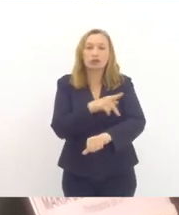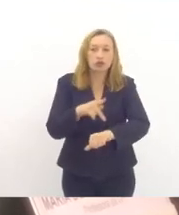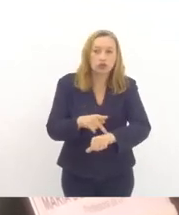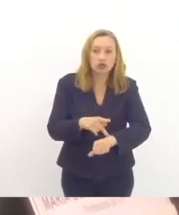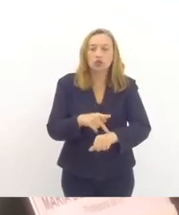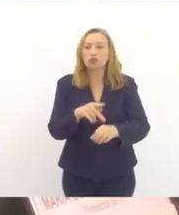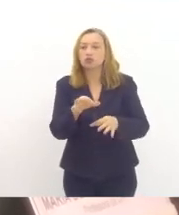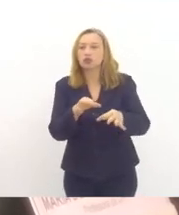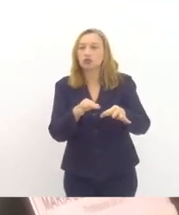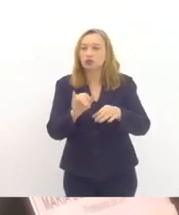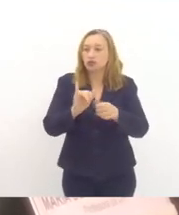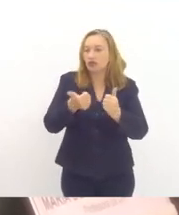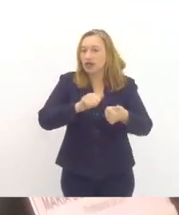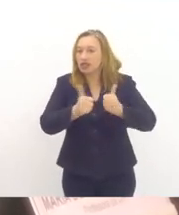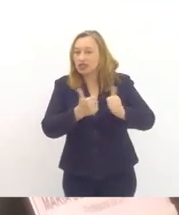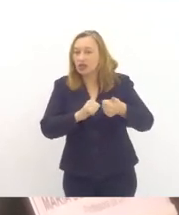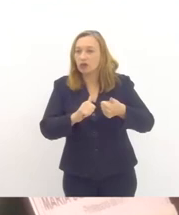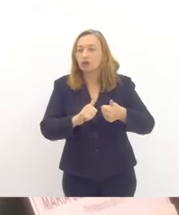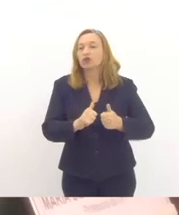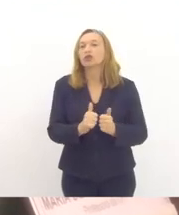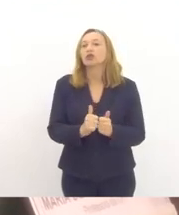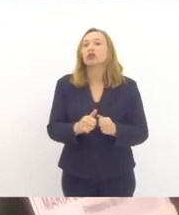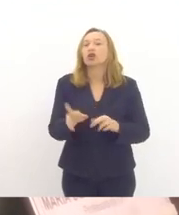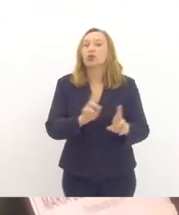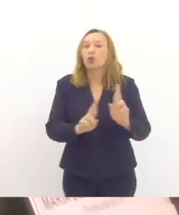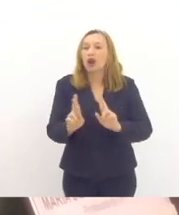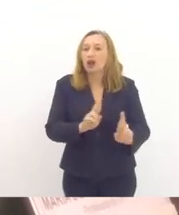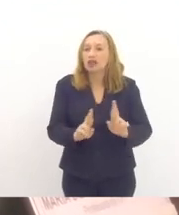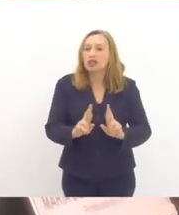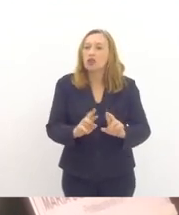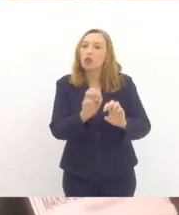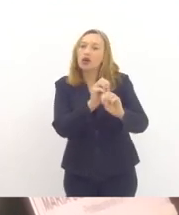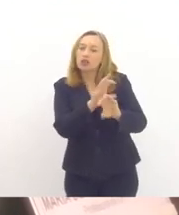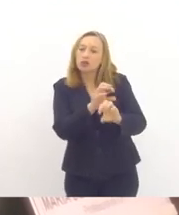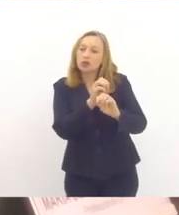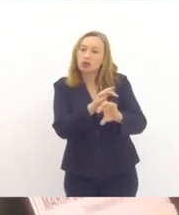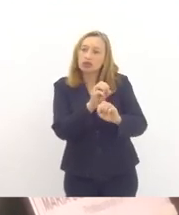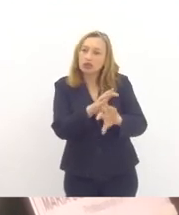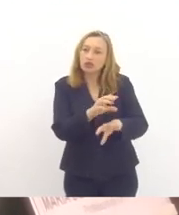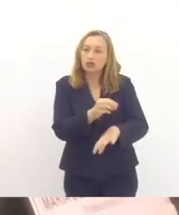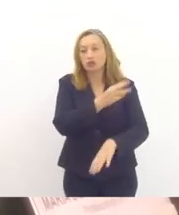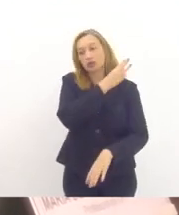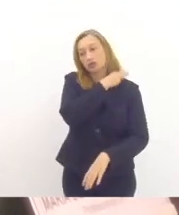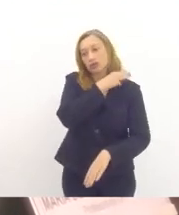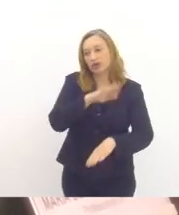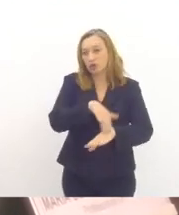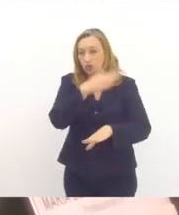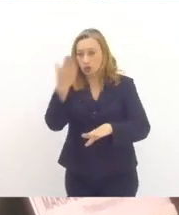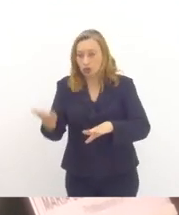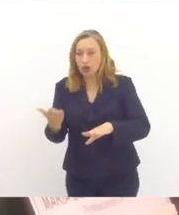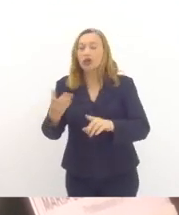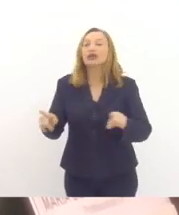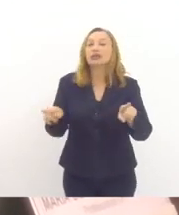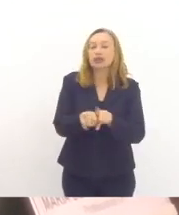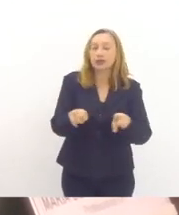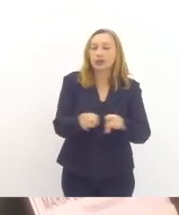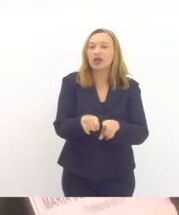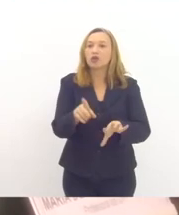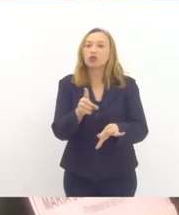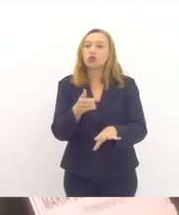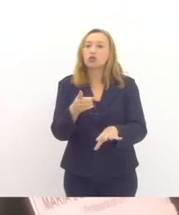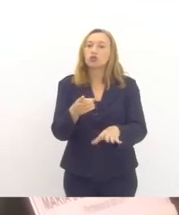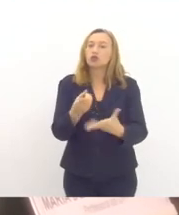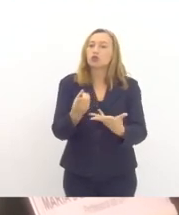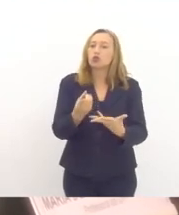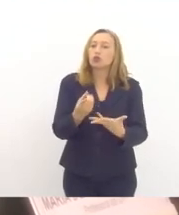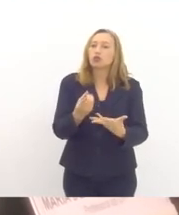integradoras, avaliação, e com relação a essa educação do ensino médio integral. E o documento fala